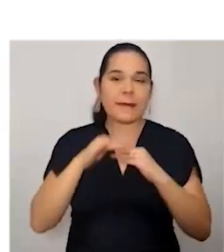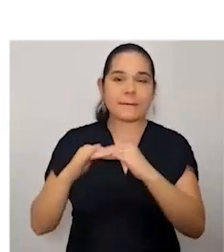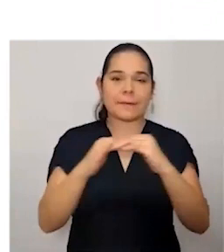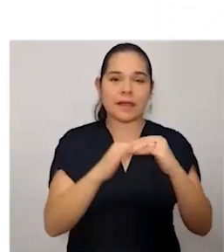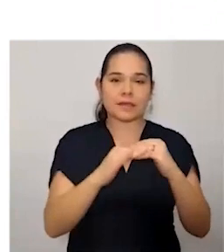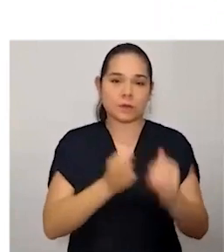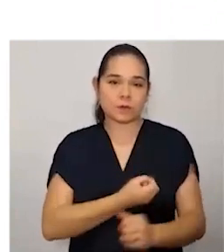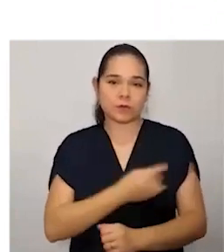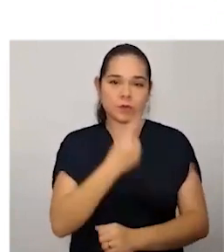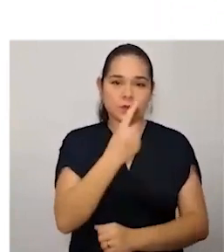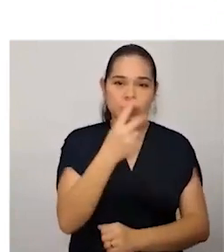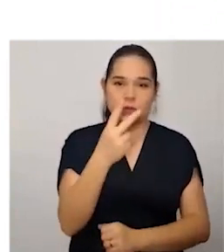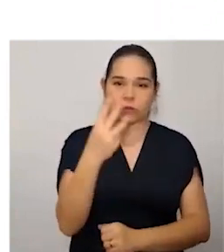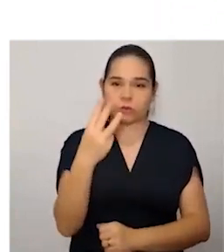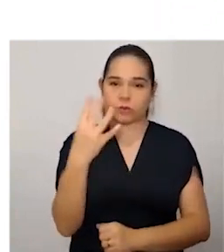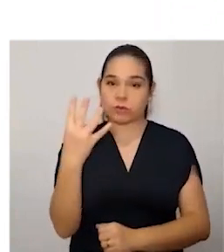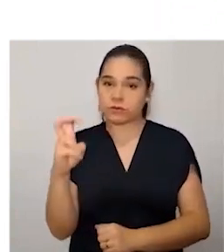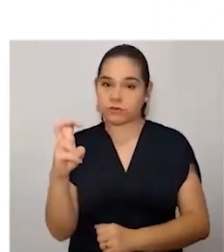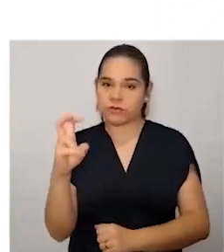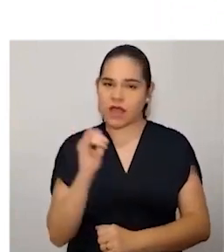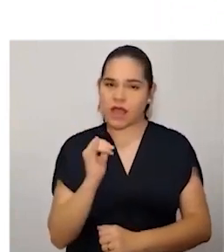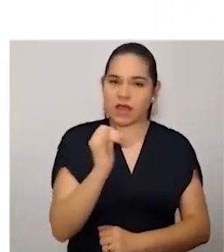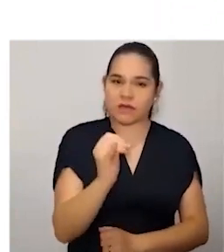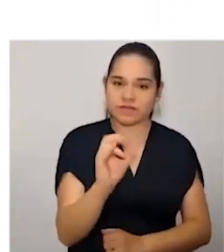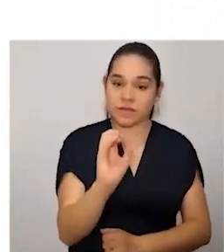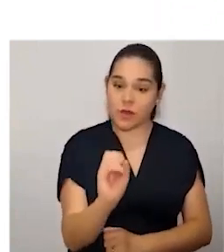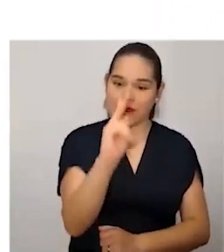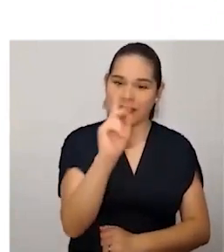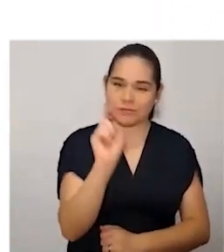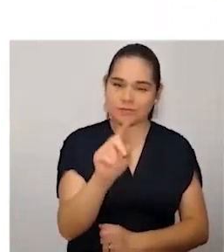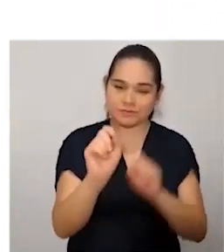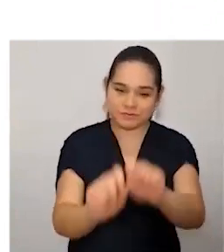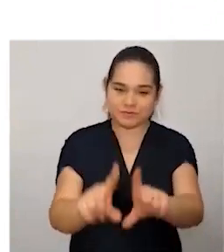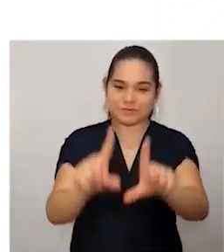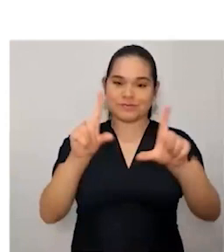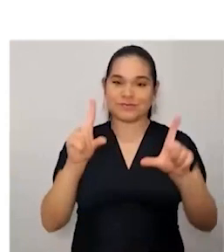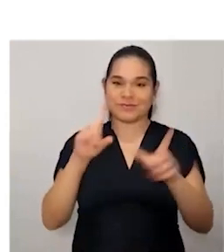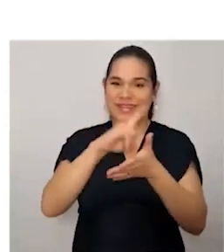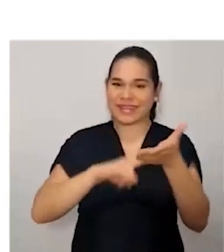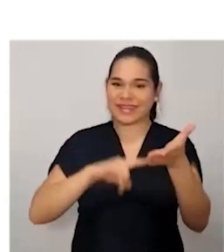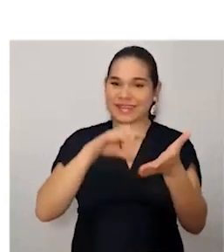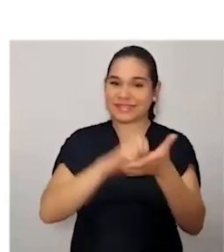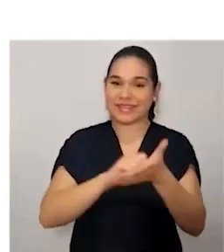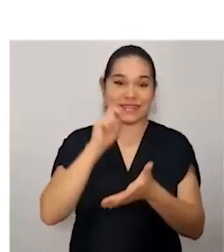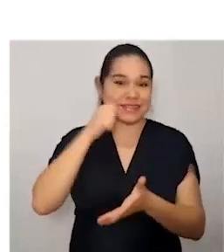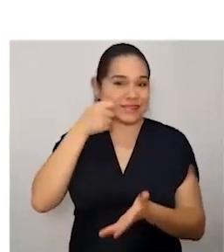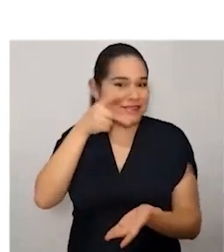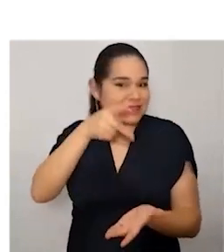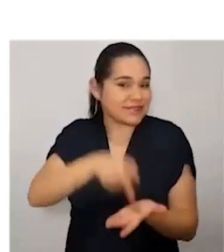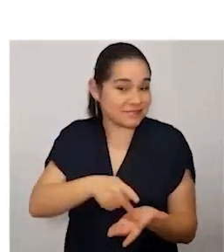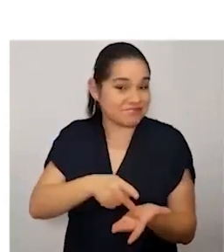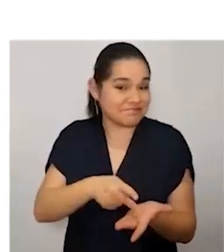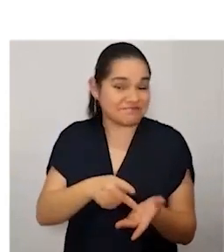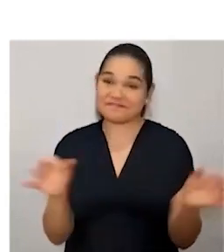12345. Vai aparecer um aviso na tela. Clique em OK e faça o cadastro da sua senha pessoal. Pronto!